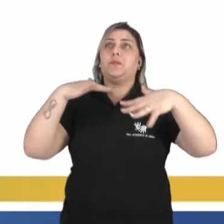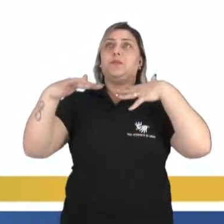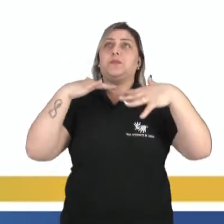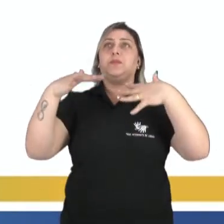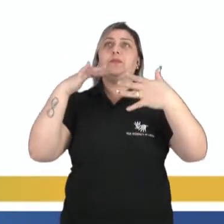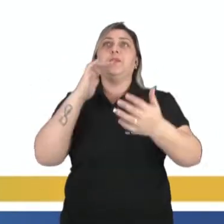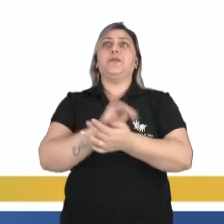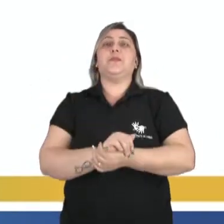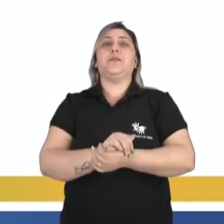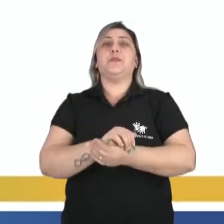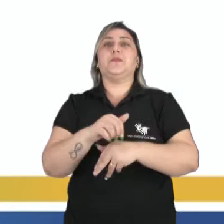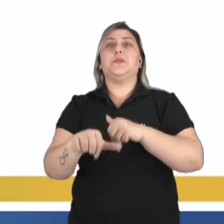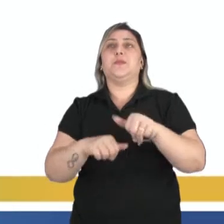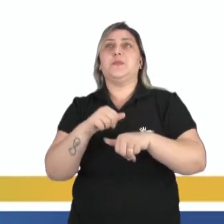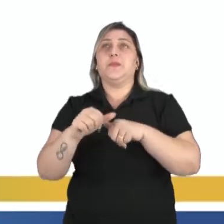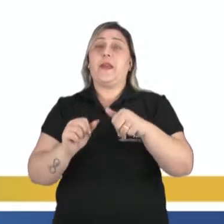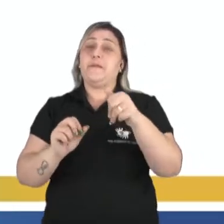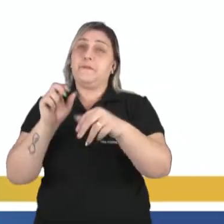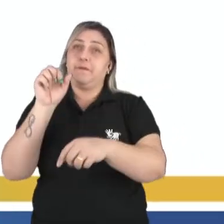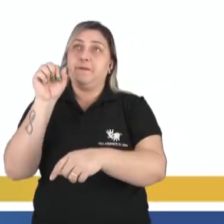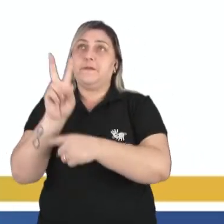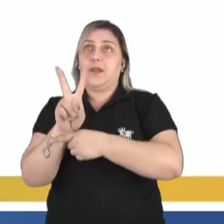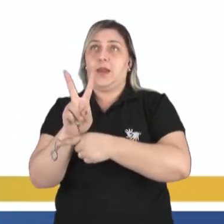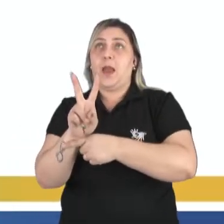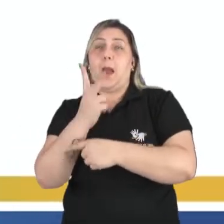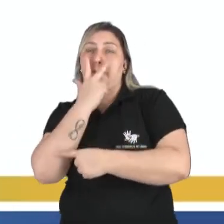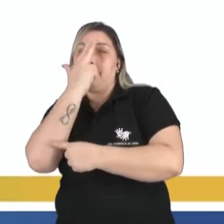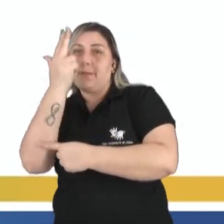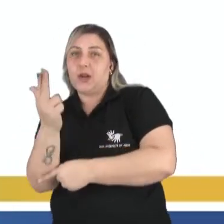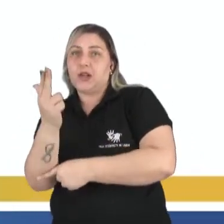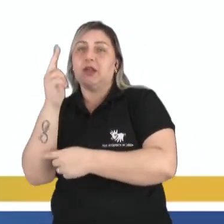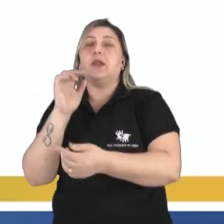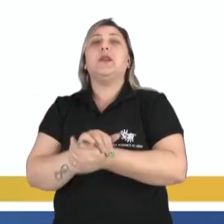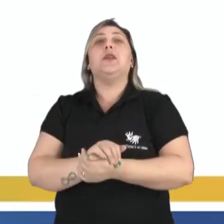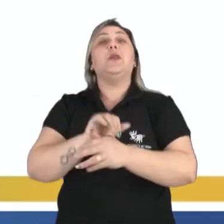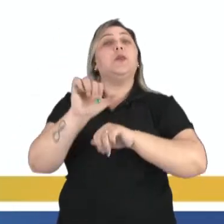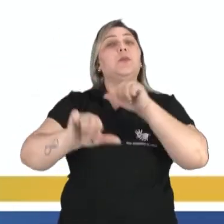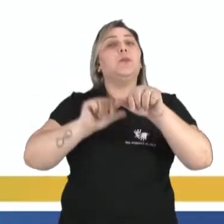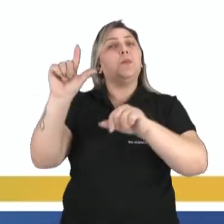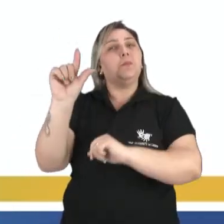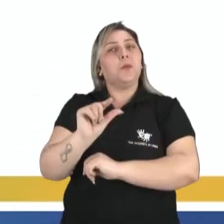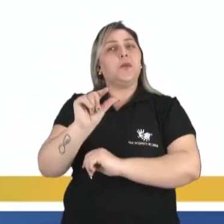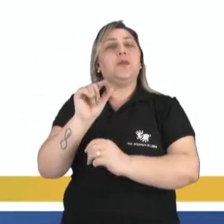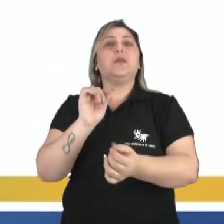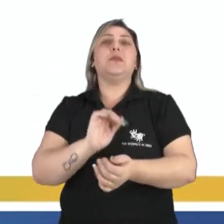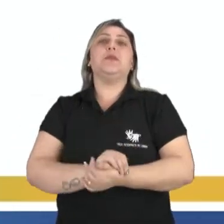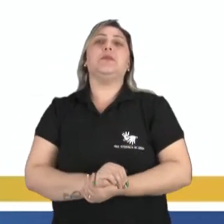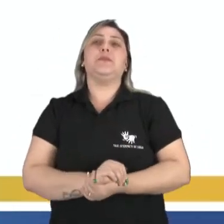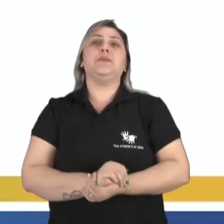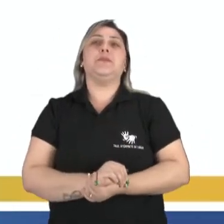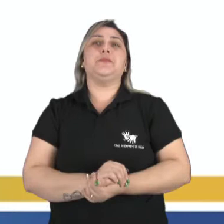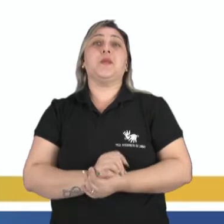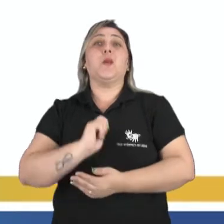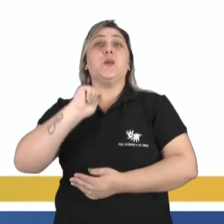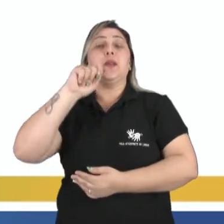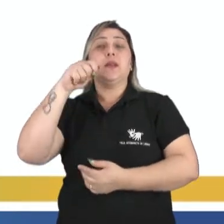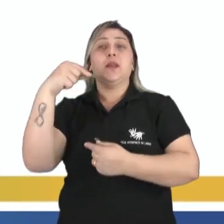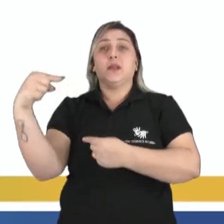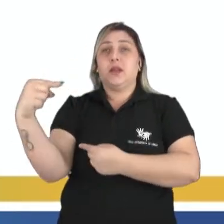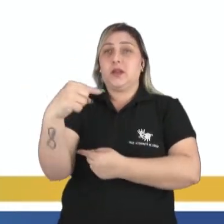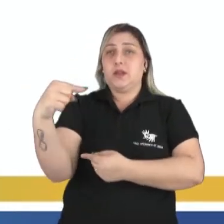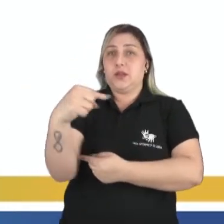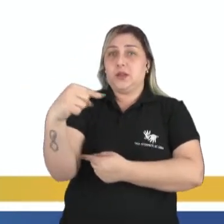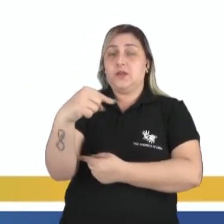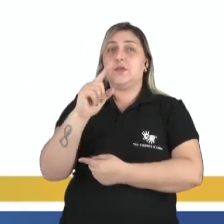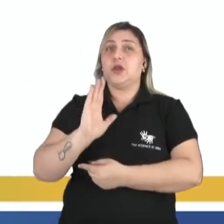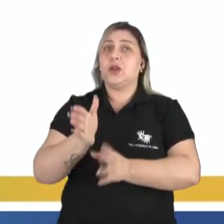retilíneo uniformemente variado, MRUV, são bem parecidas, né? Muda pouca coisa, a não ser, né, o sinal negativo, como eu